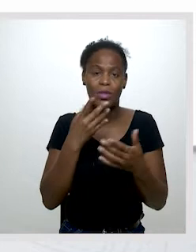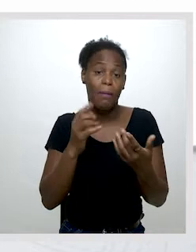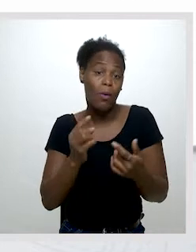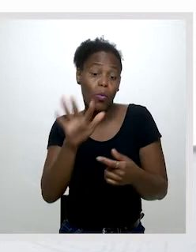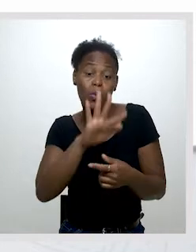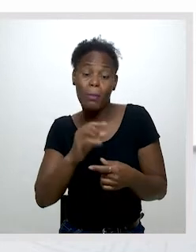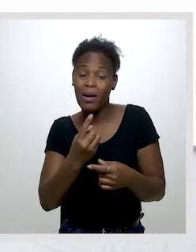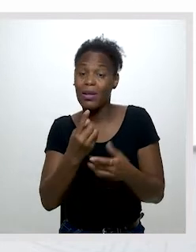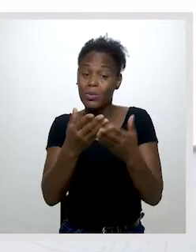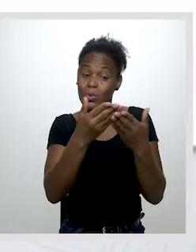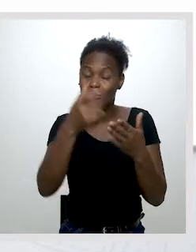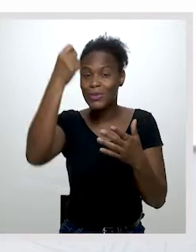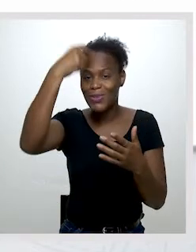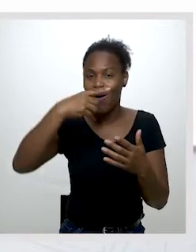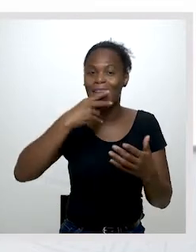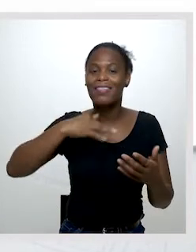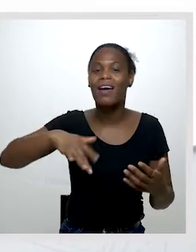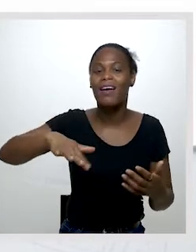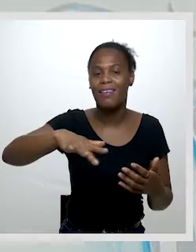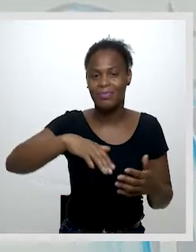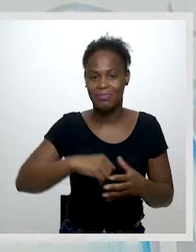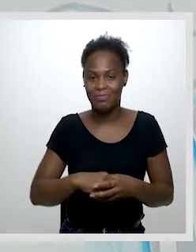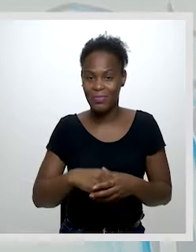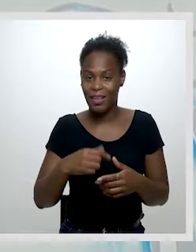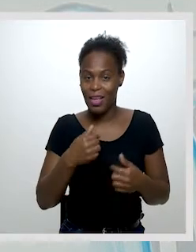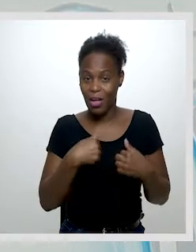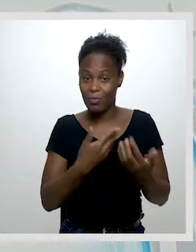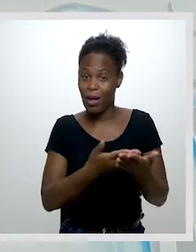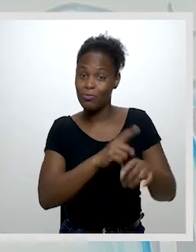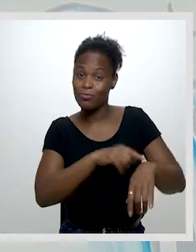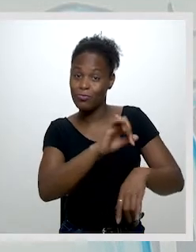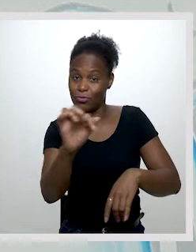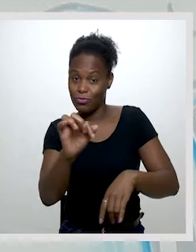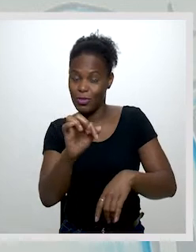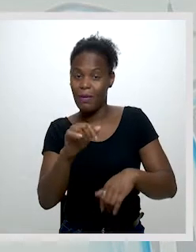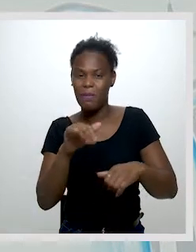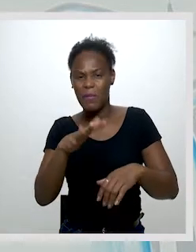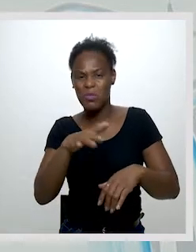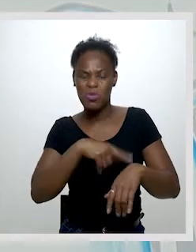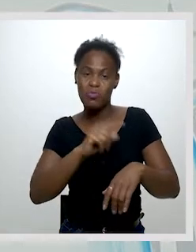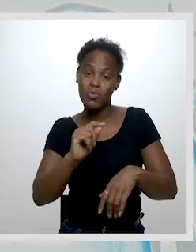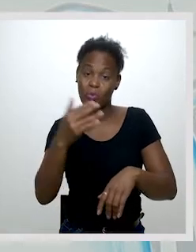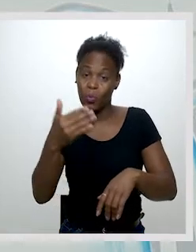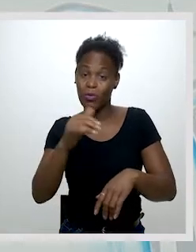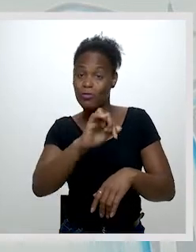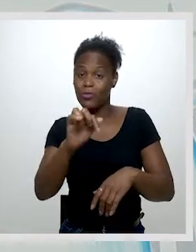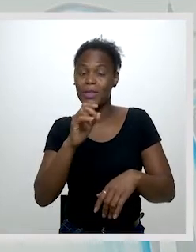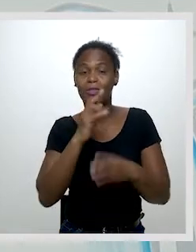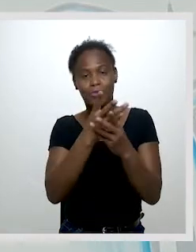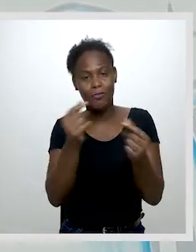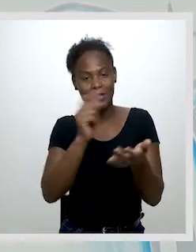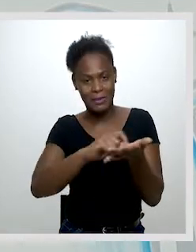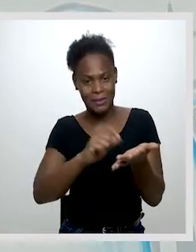para estudar a história da Terra? Eu vou dar-vos um tempo, mais ou menos 1 minuto, para vocês resolverem